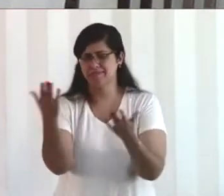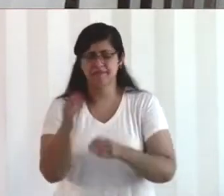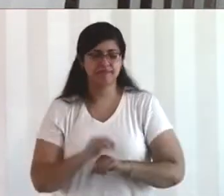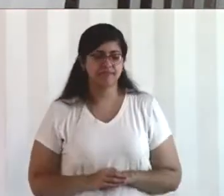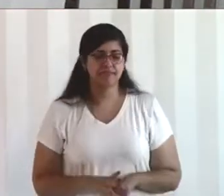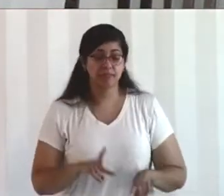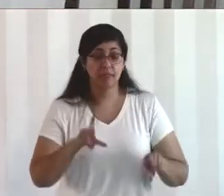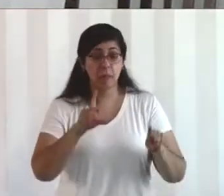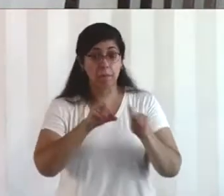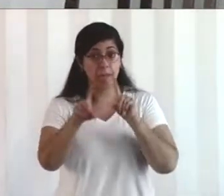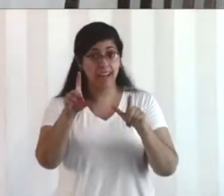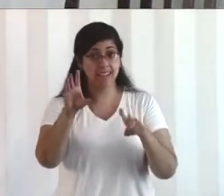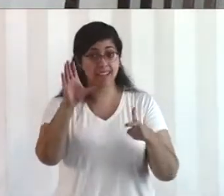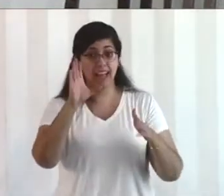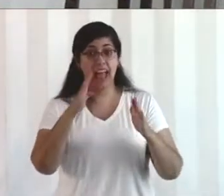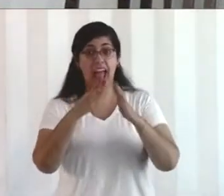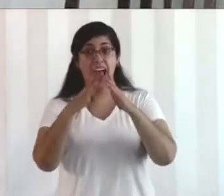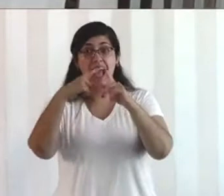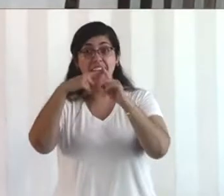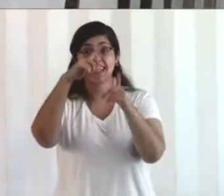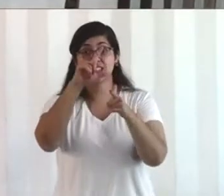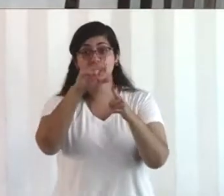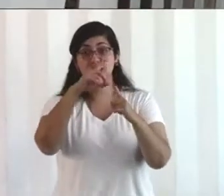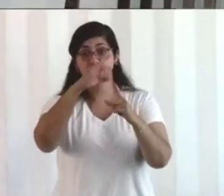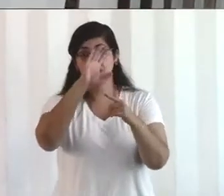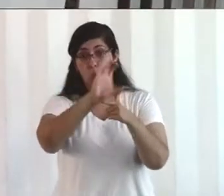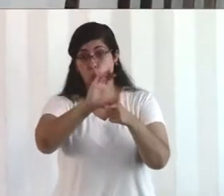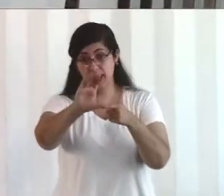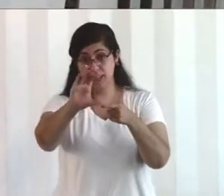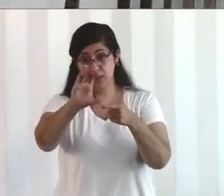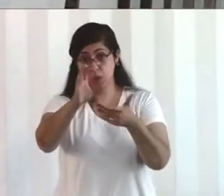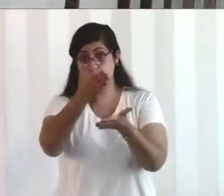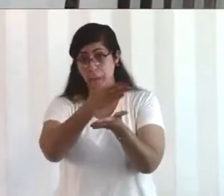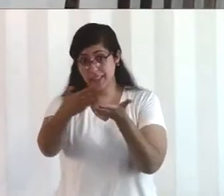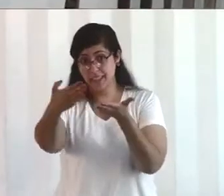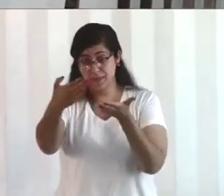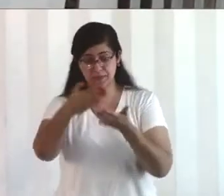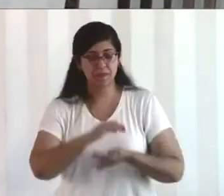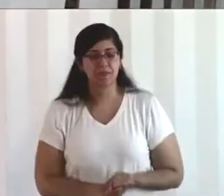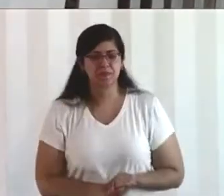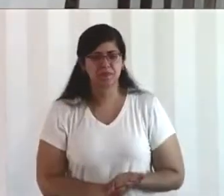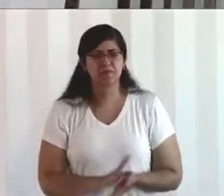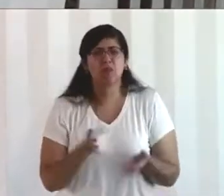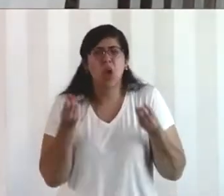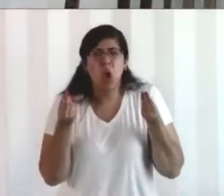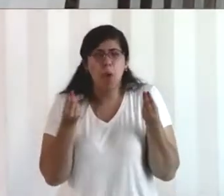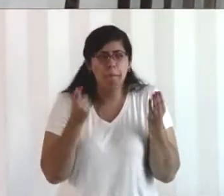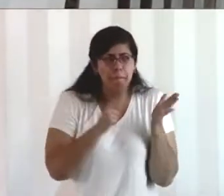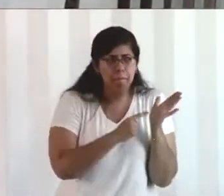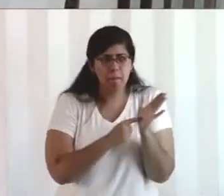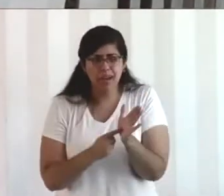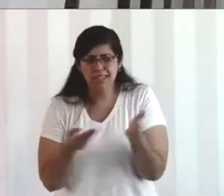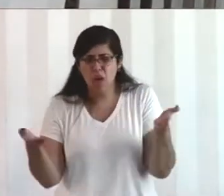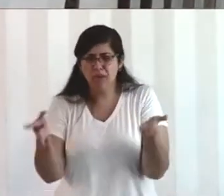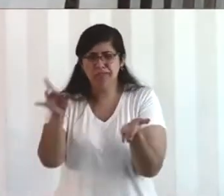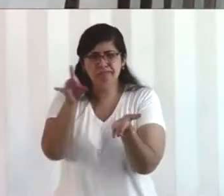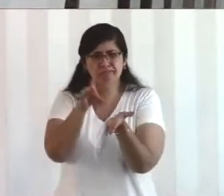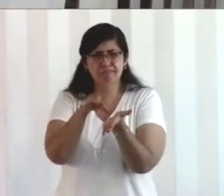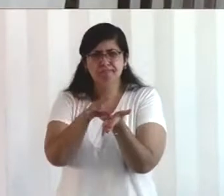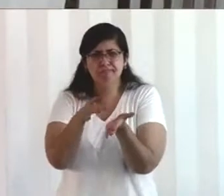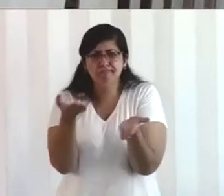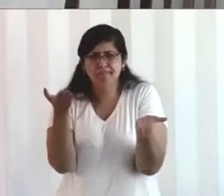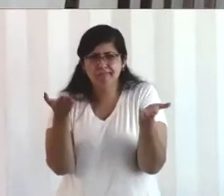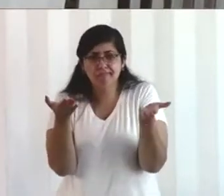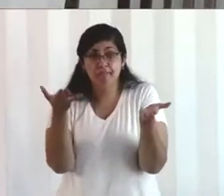igreja de Corinto? E como nós podemos trazer esta verdade para os nossos dias? Esse é o objetivo da